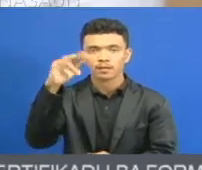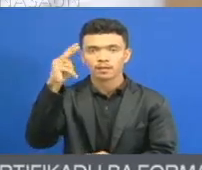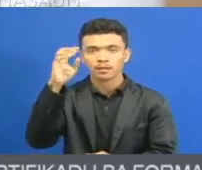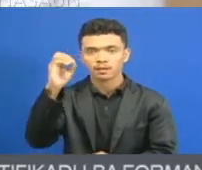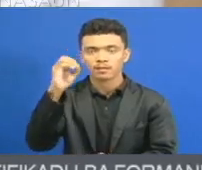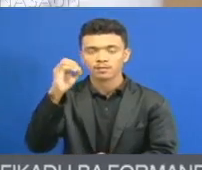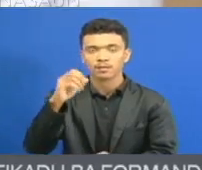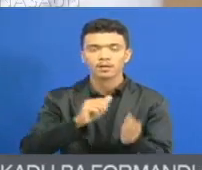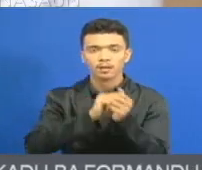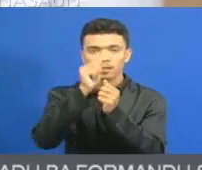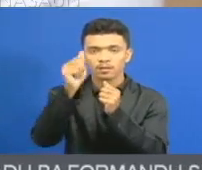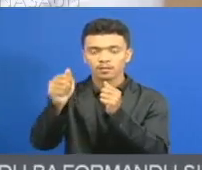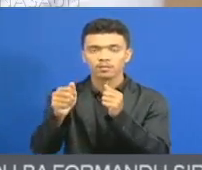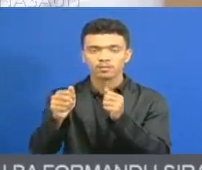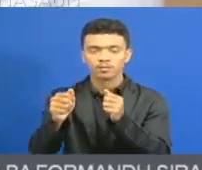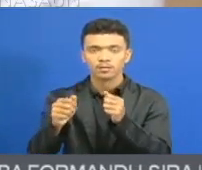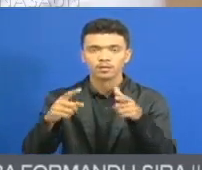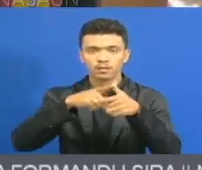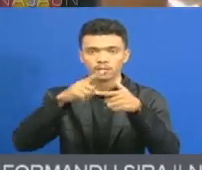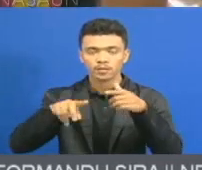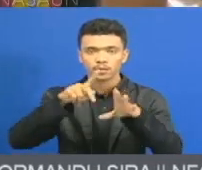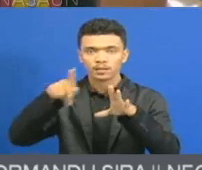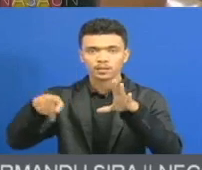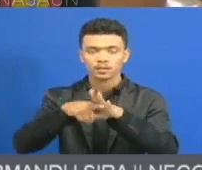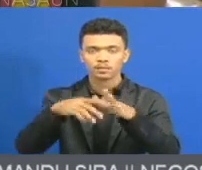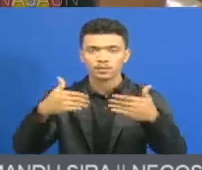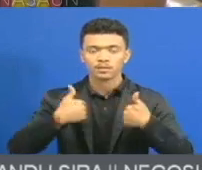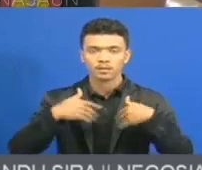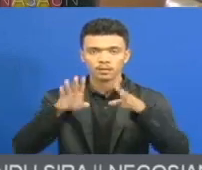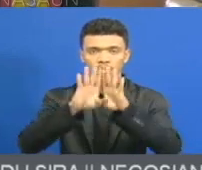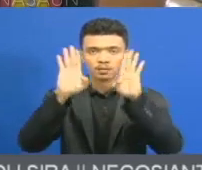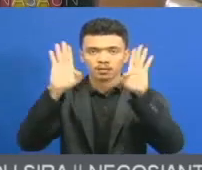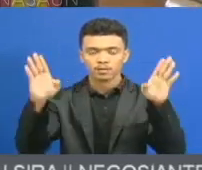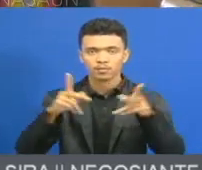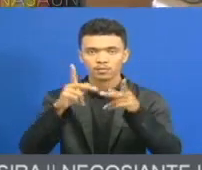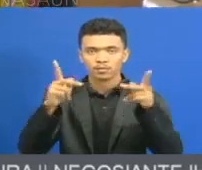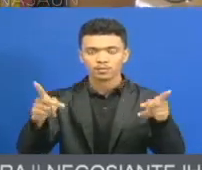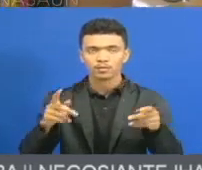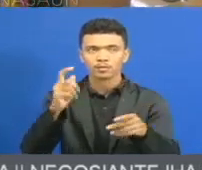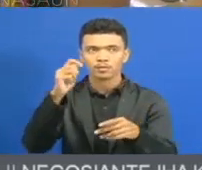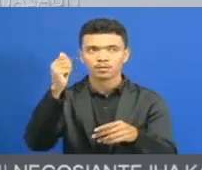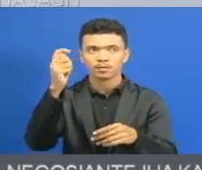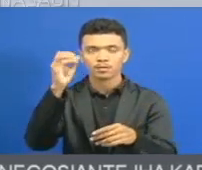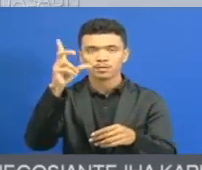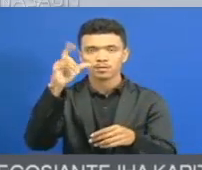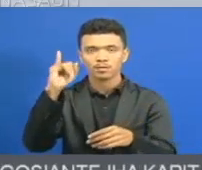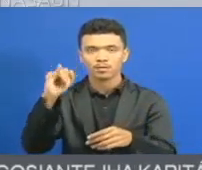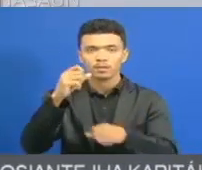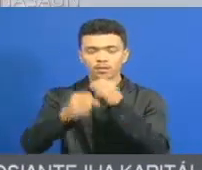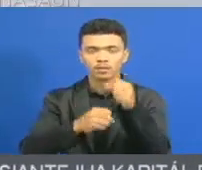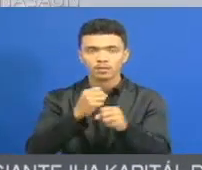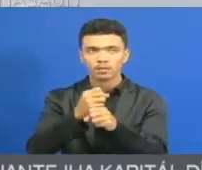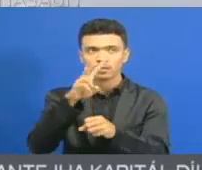Lopes, atou o comitimento ne. A FEN participa e o lançamento oficial público Tatoli, Tinan Rihun Rua Ronaldo